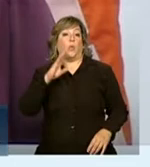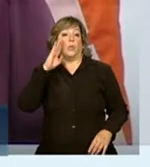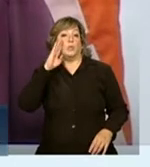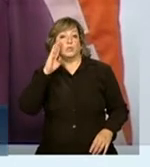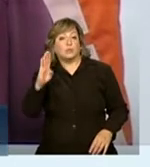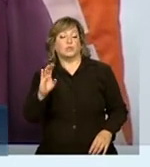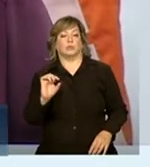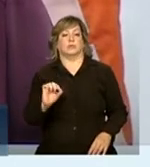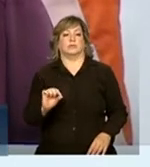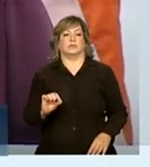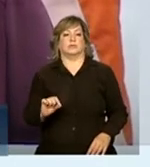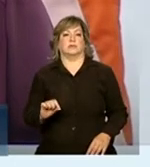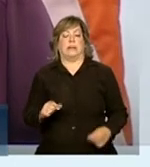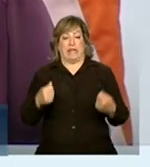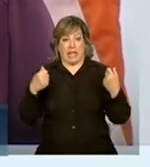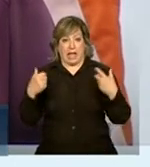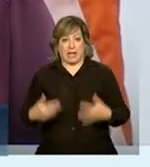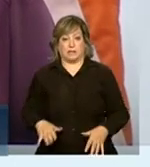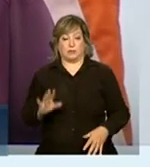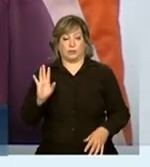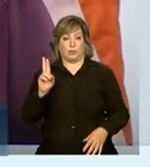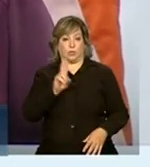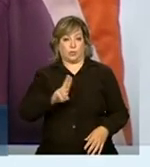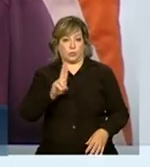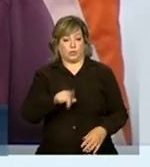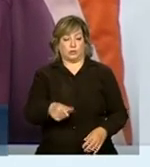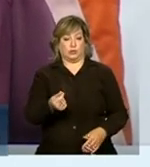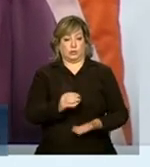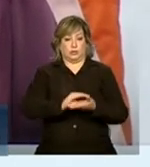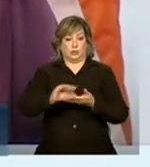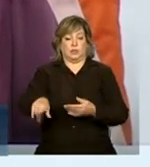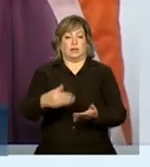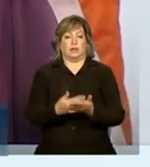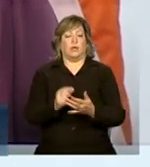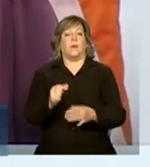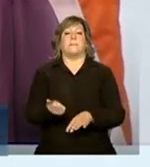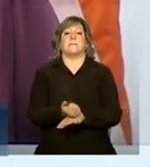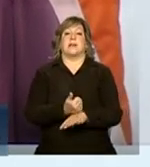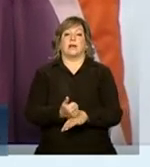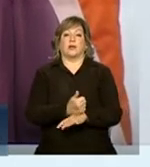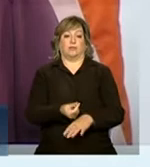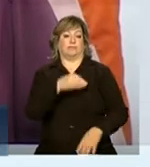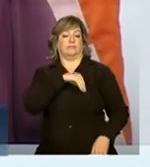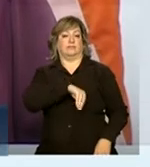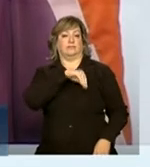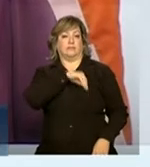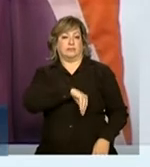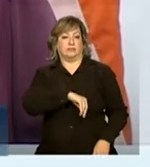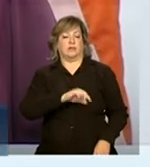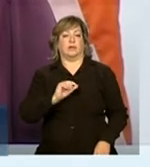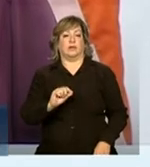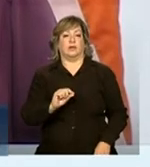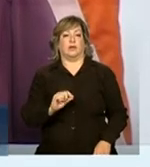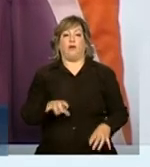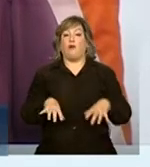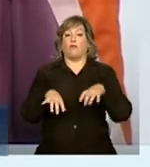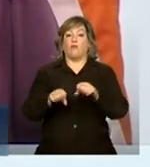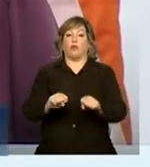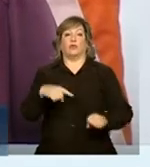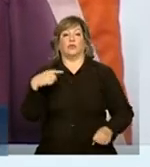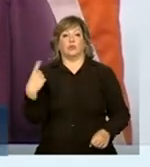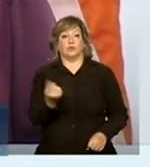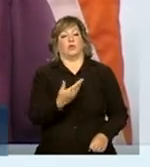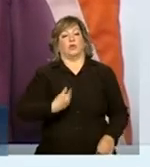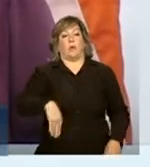gastos fundamentais da educação há de ser a melhoria da remuneração e da formação